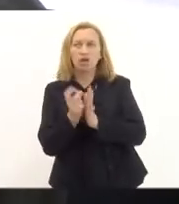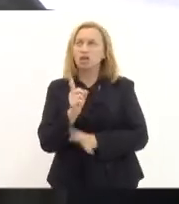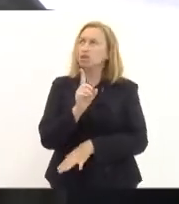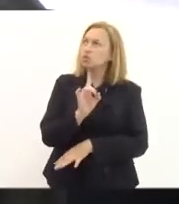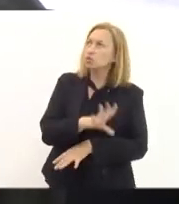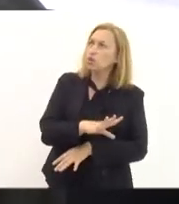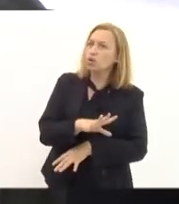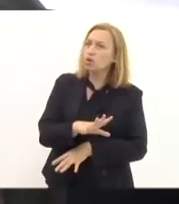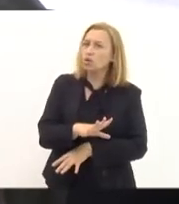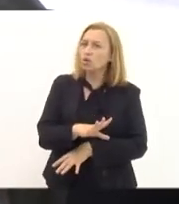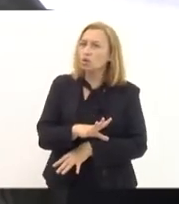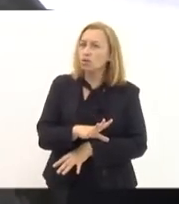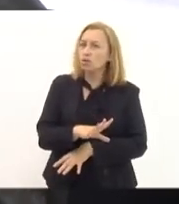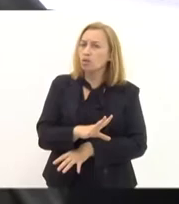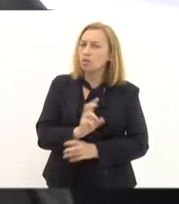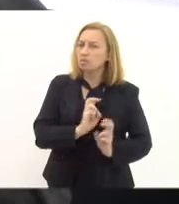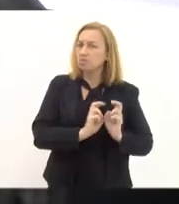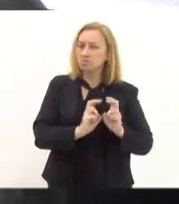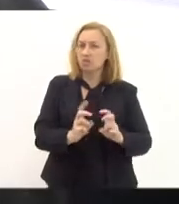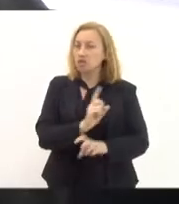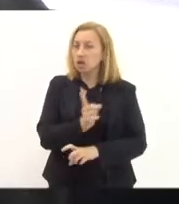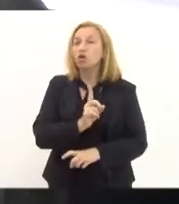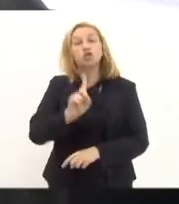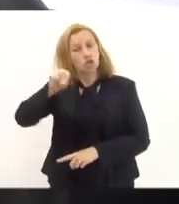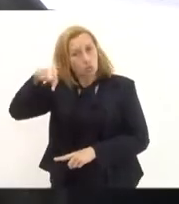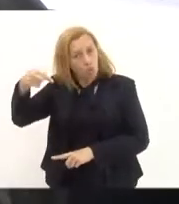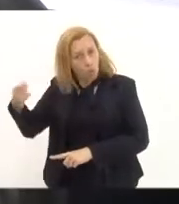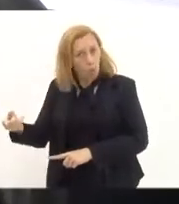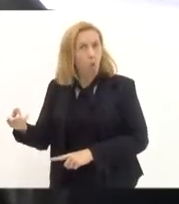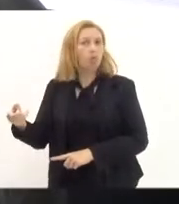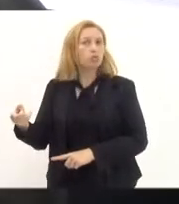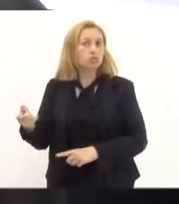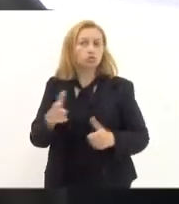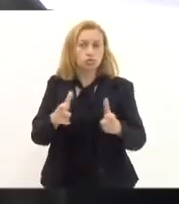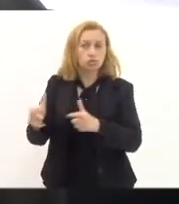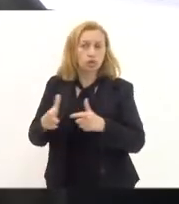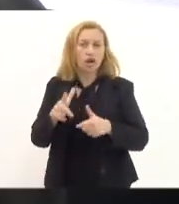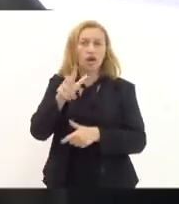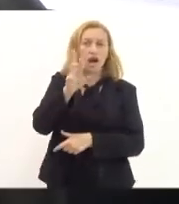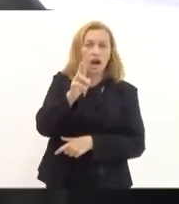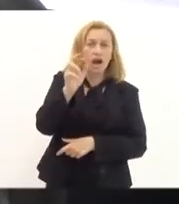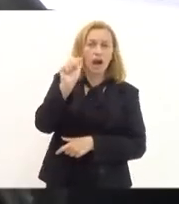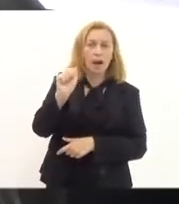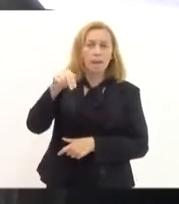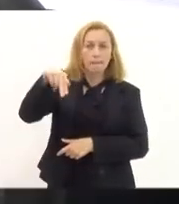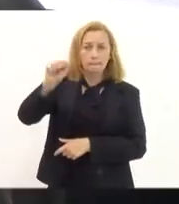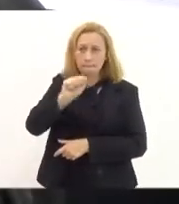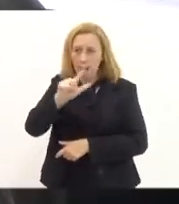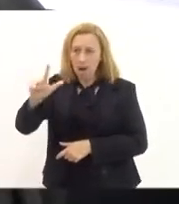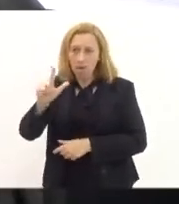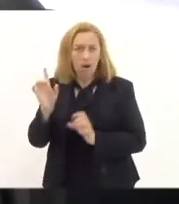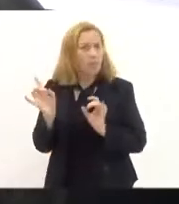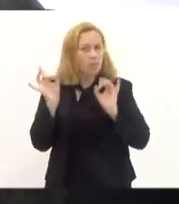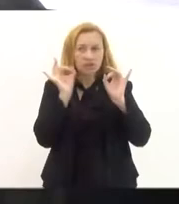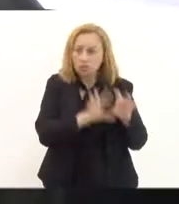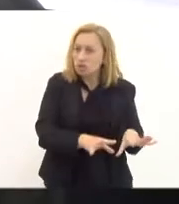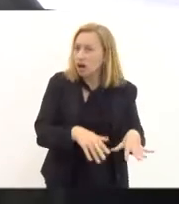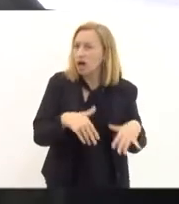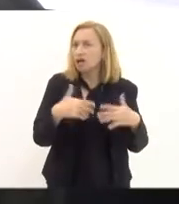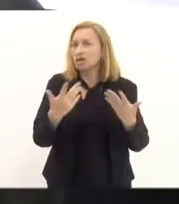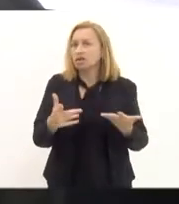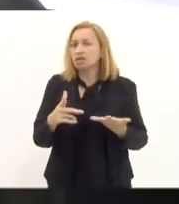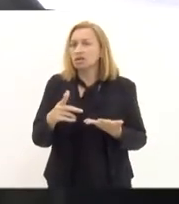pelo leito da SuperVia não porque tem outros ramais que foram abandonados tem até